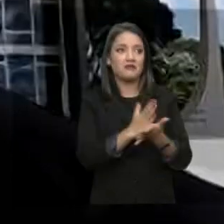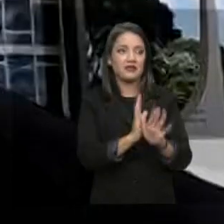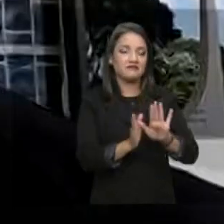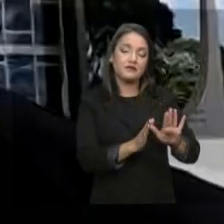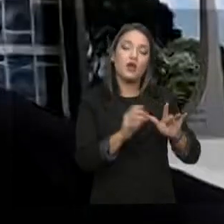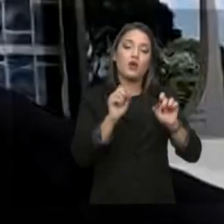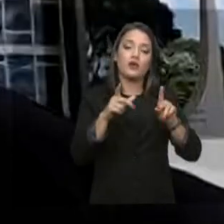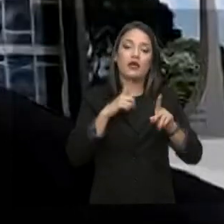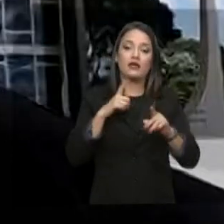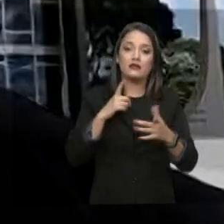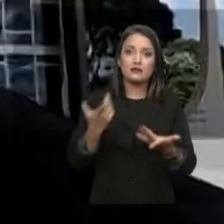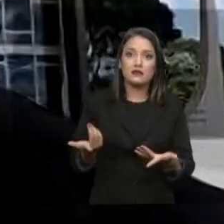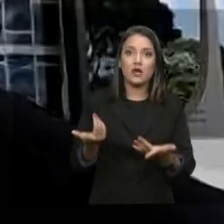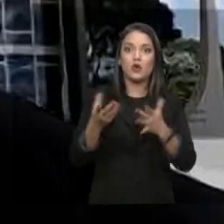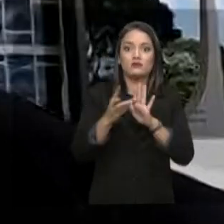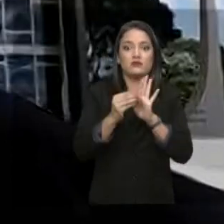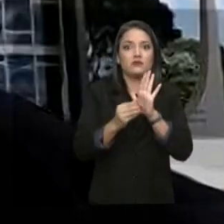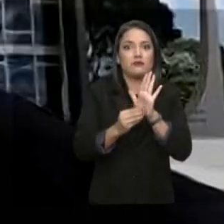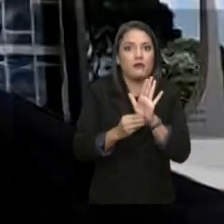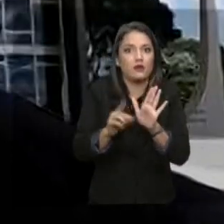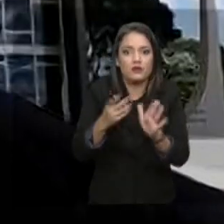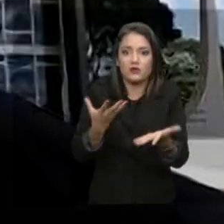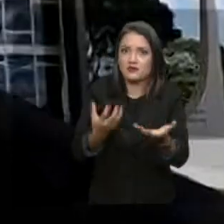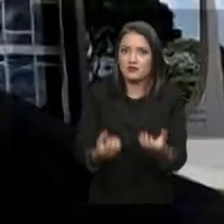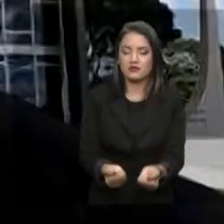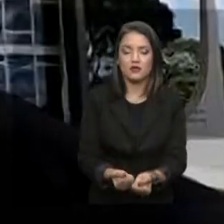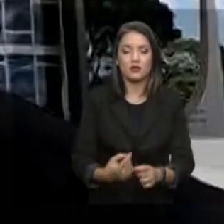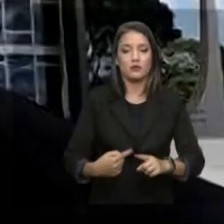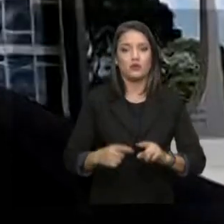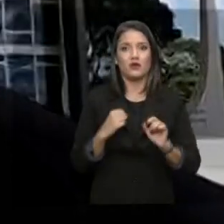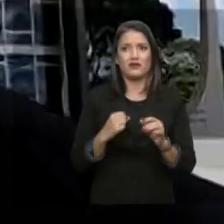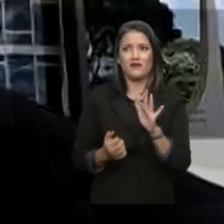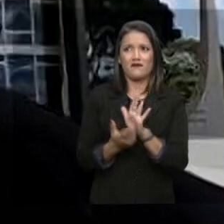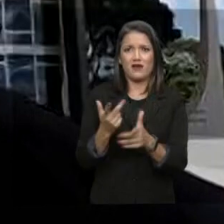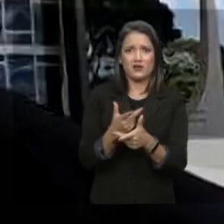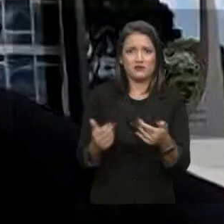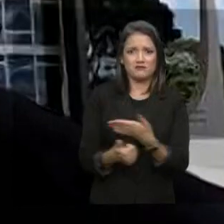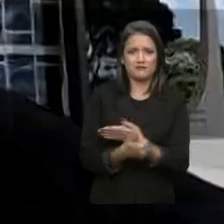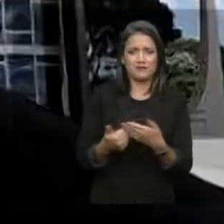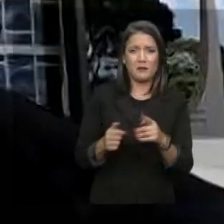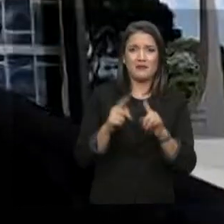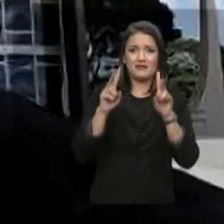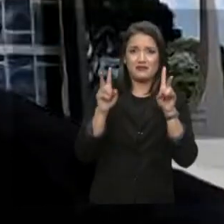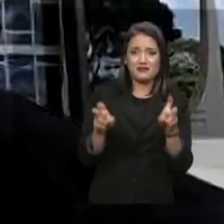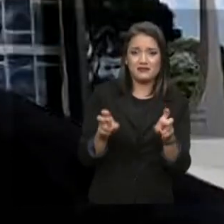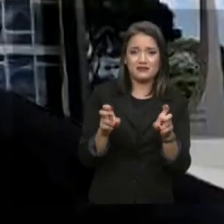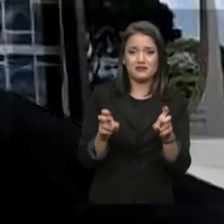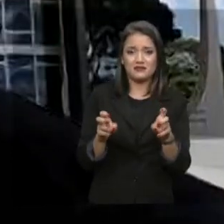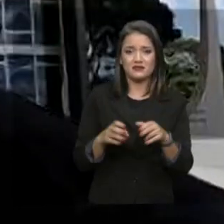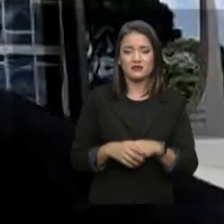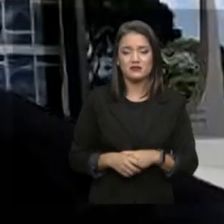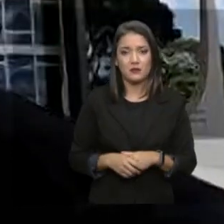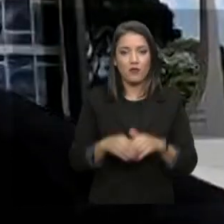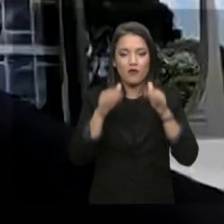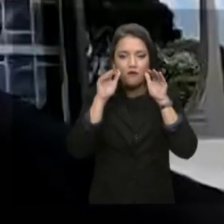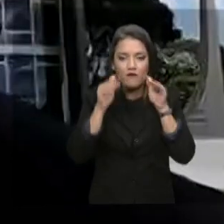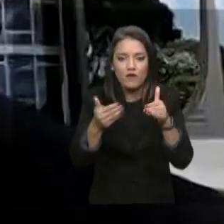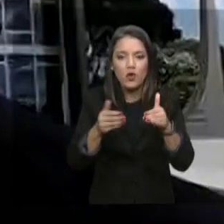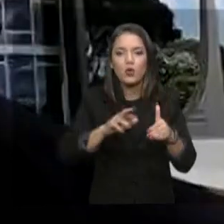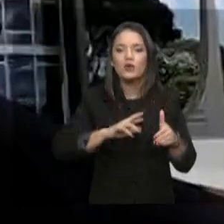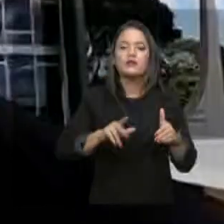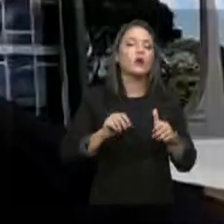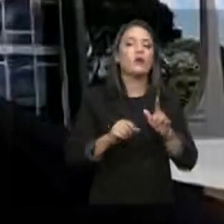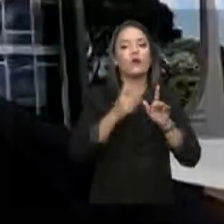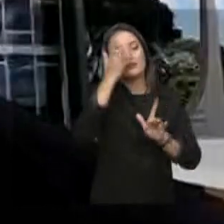indiscutíveis e caros valores morais envolvidos na postura do autor da ação. Mas, nesse tema, a questão não deve ser focada sob a ótica